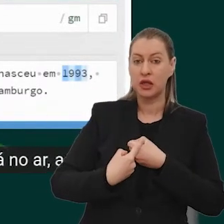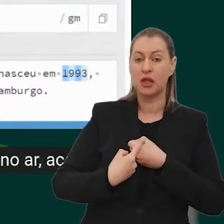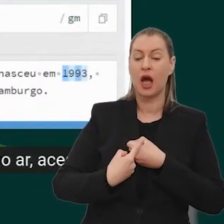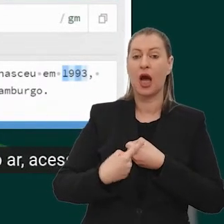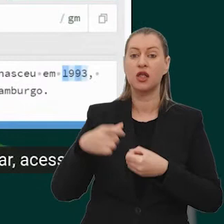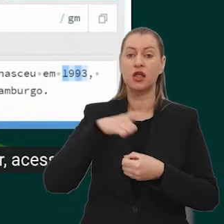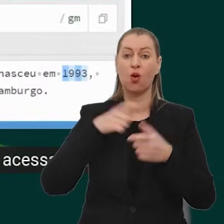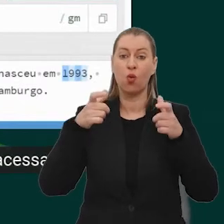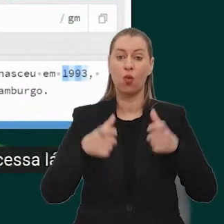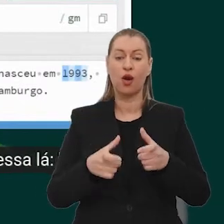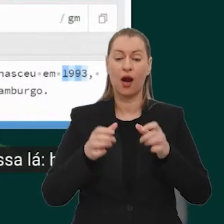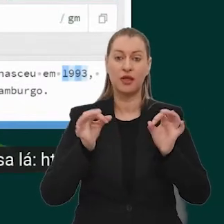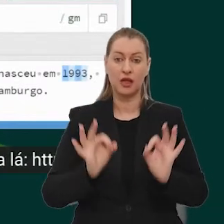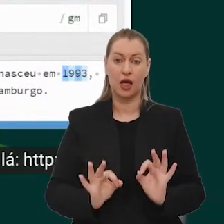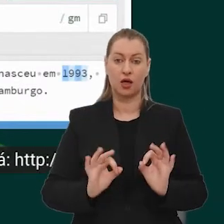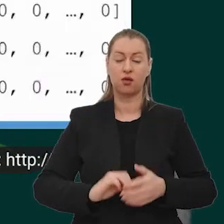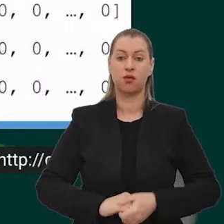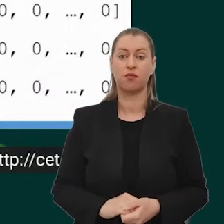lugar específico.